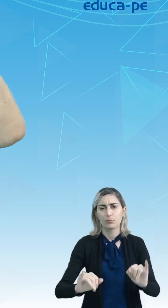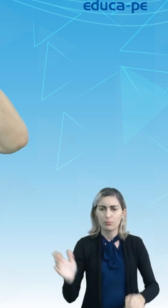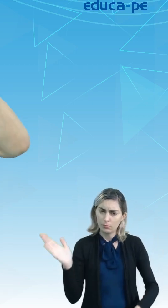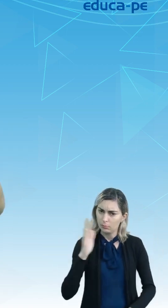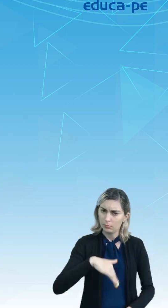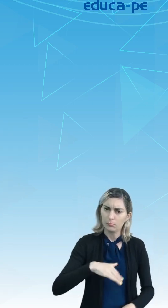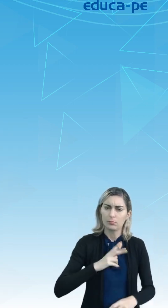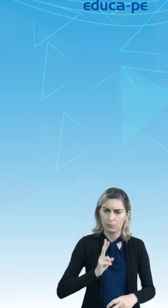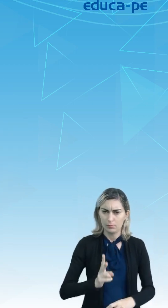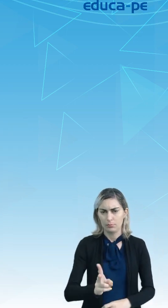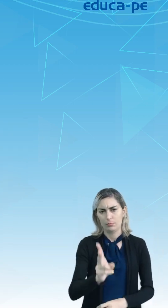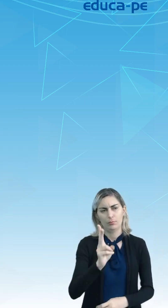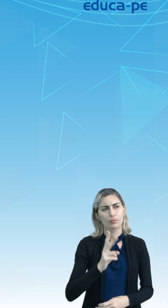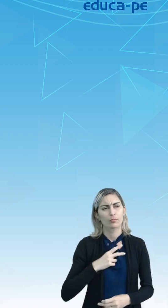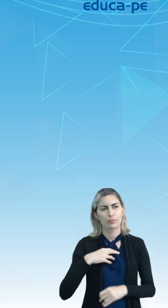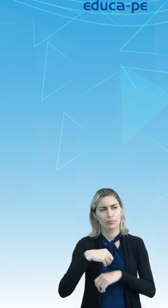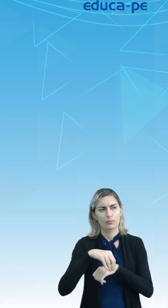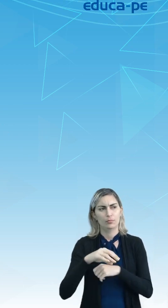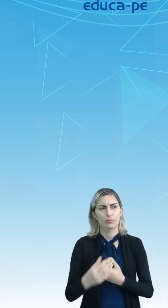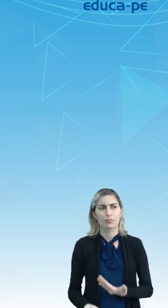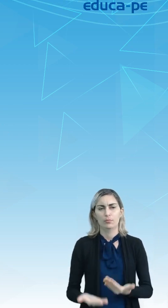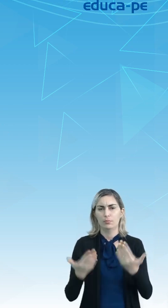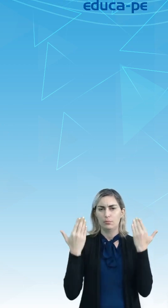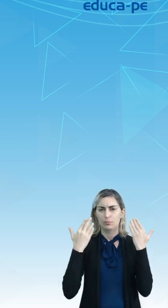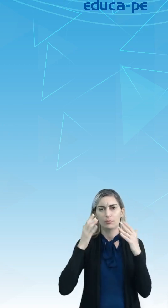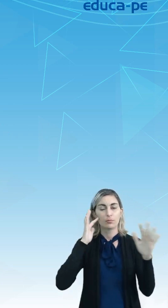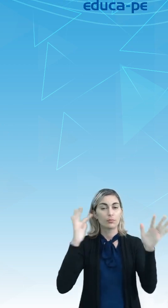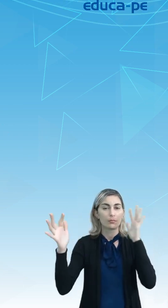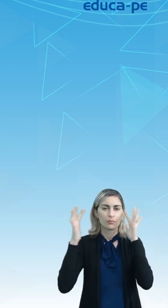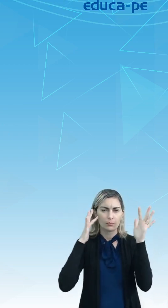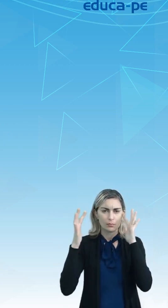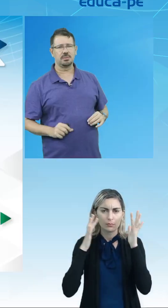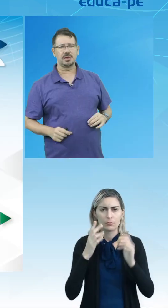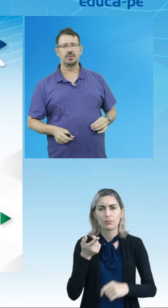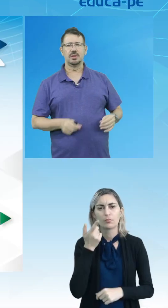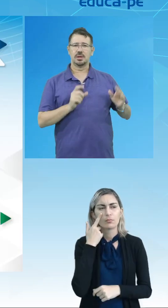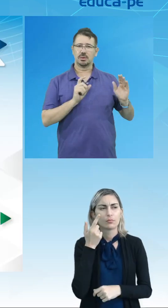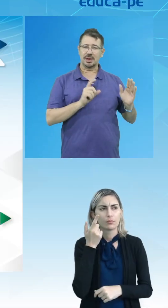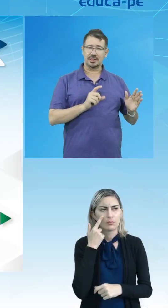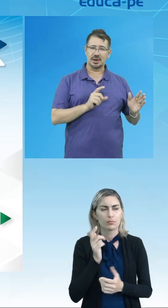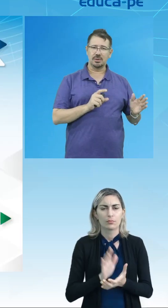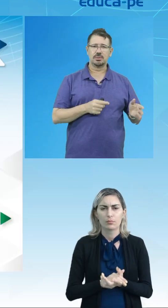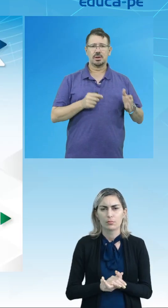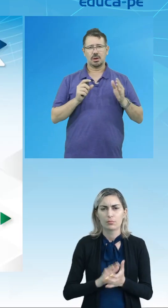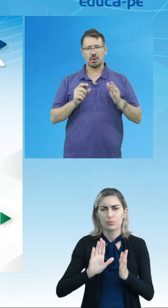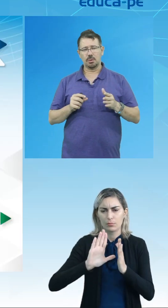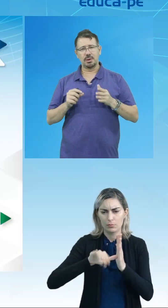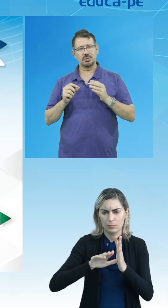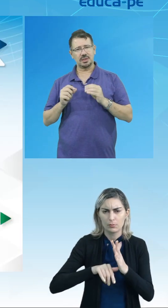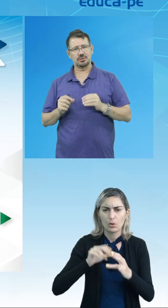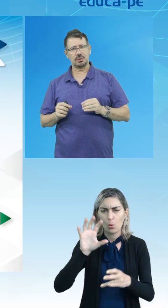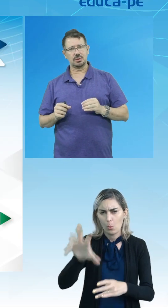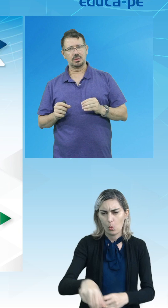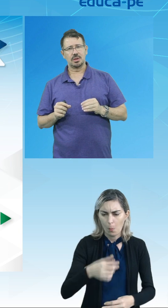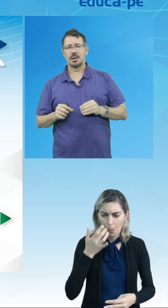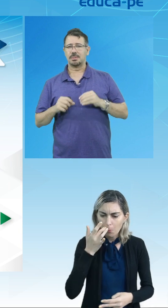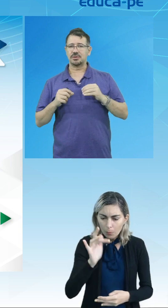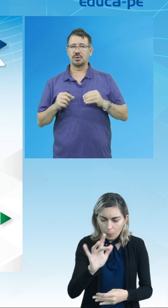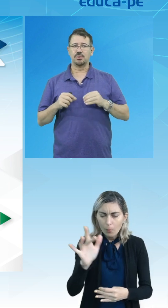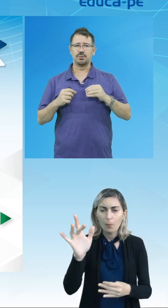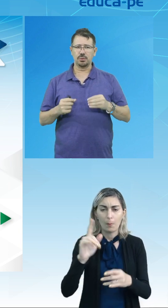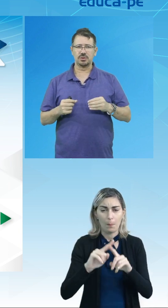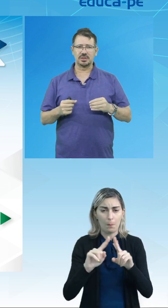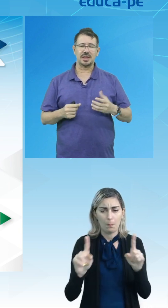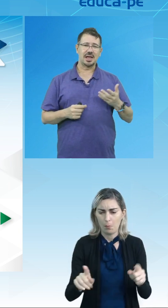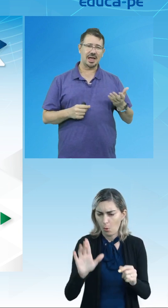vamos prosseguir. Trago para vocês uma reflexão. Acompanhem comigo. Um ladrão rouba um tesouro, mas